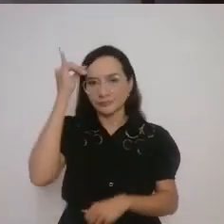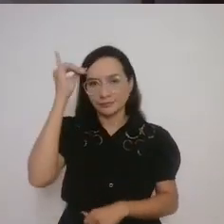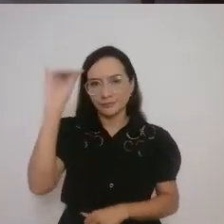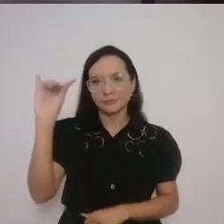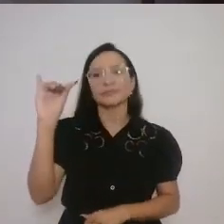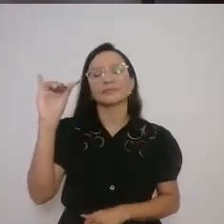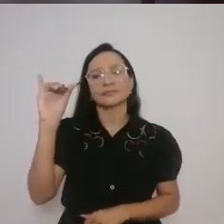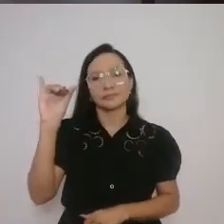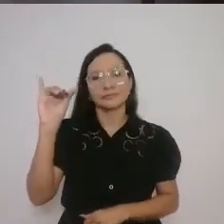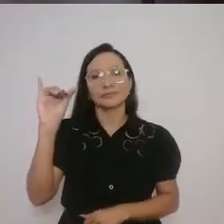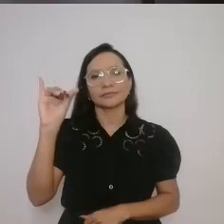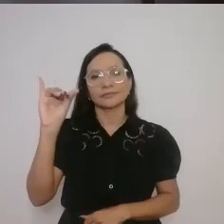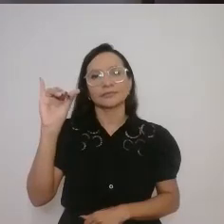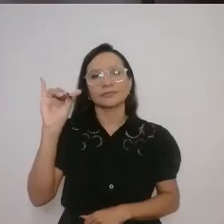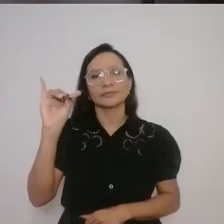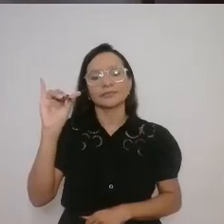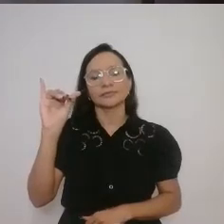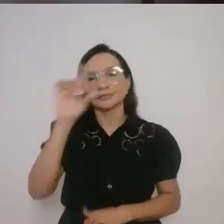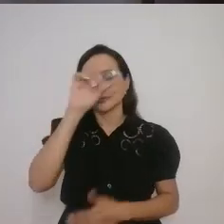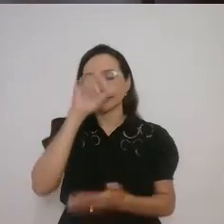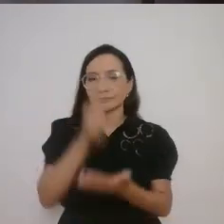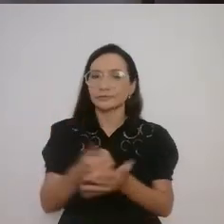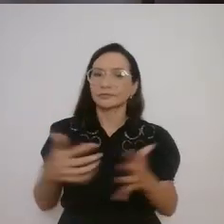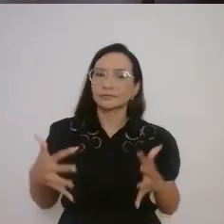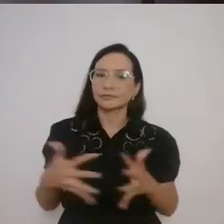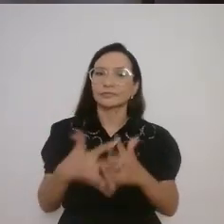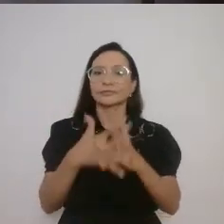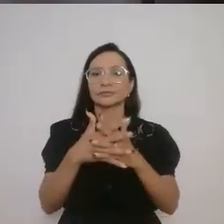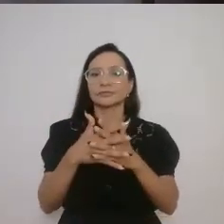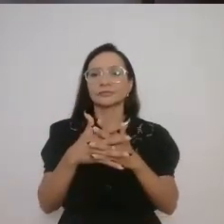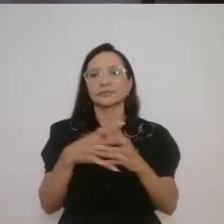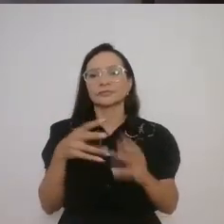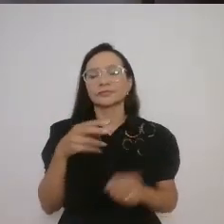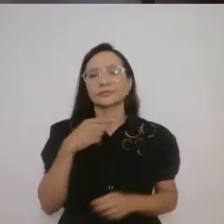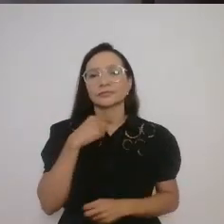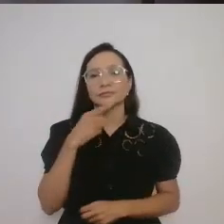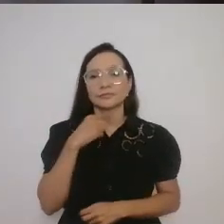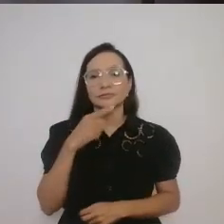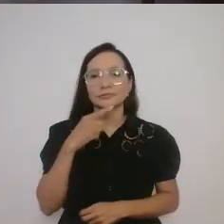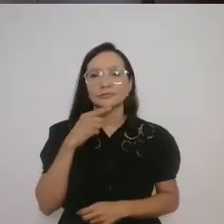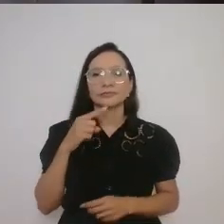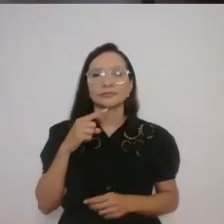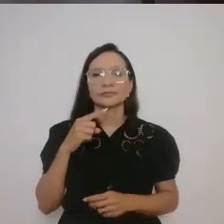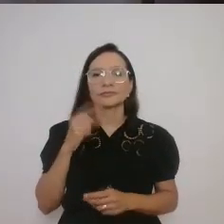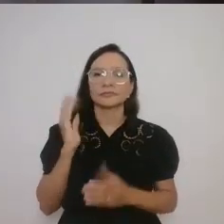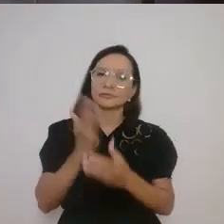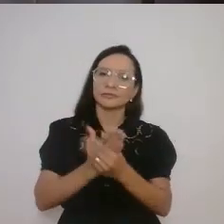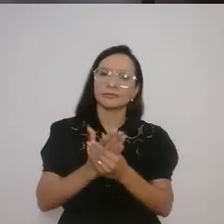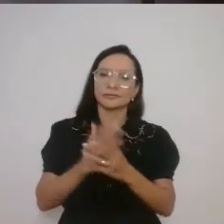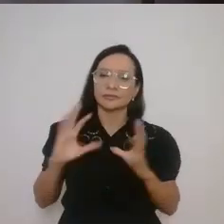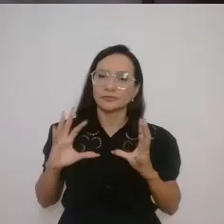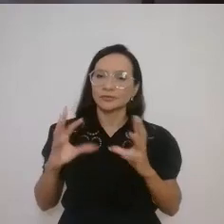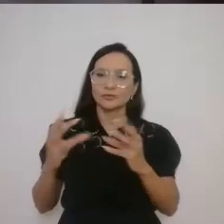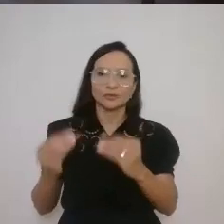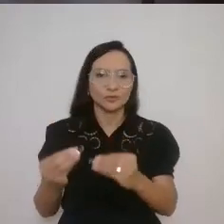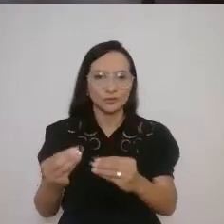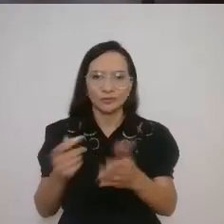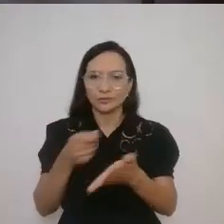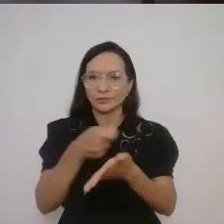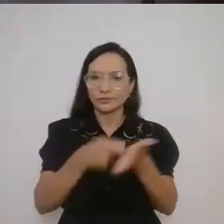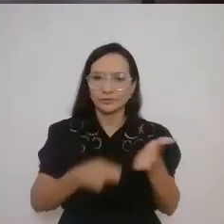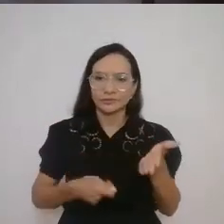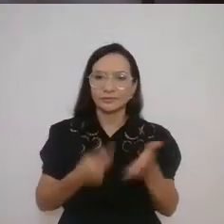conflitantes. Não podemos pensar em reunir todos os processos do concurso, todos os recursos desses concursos em um